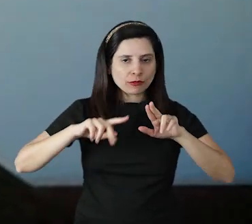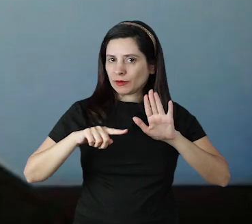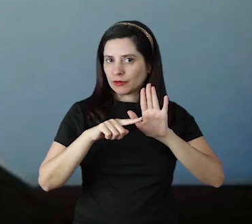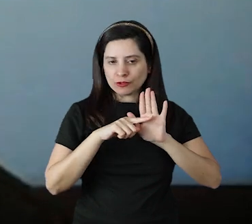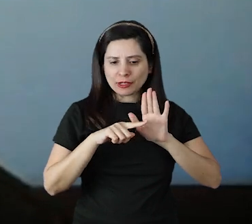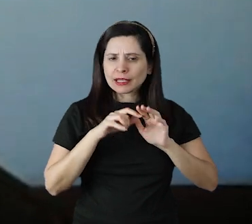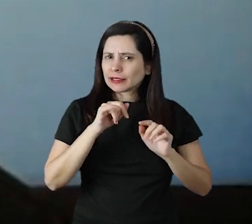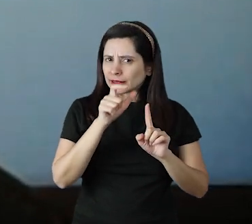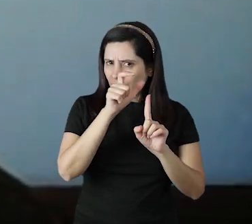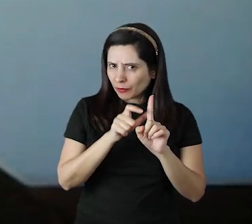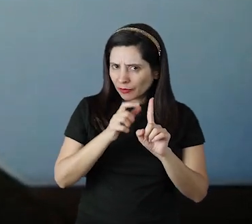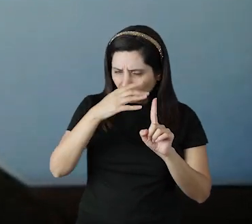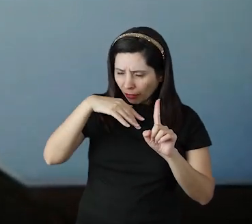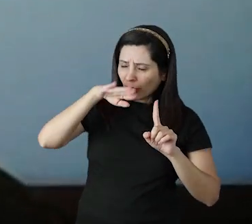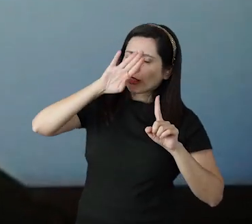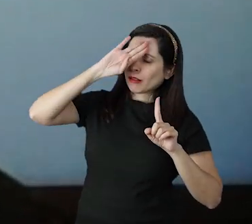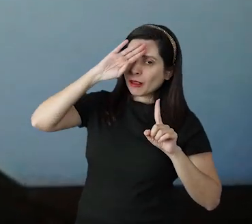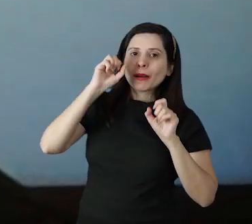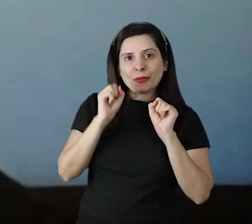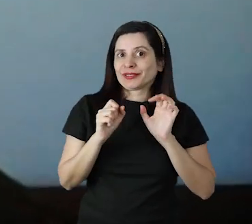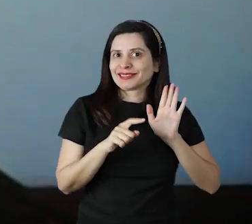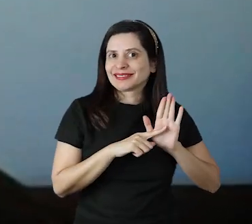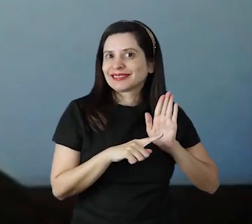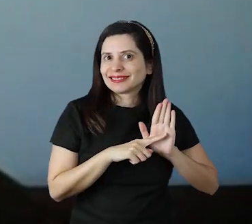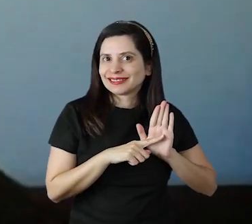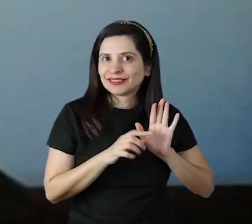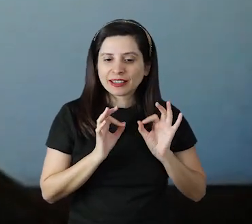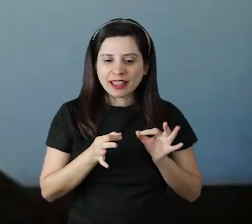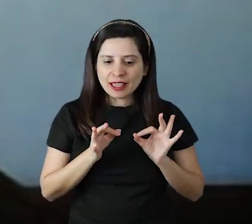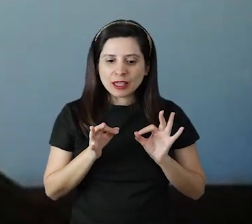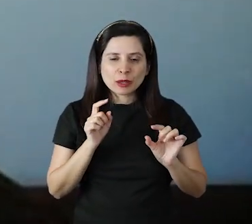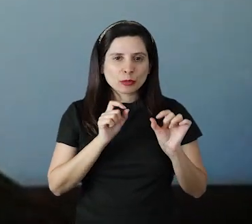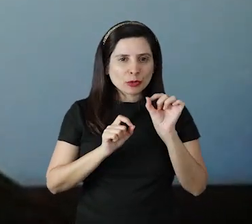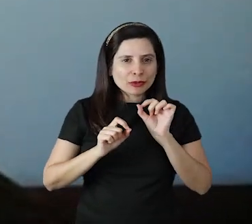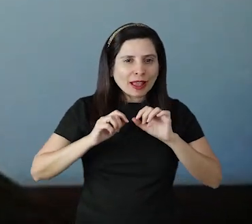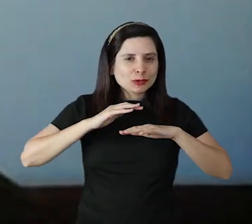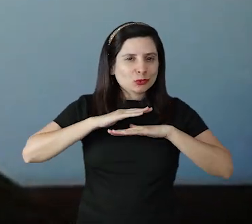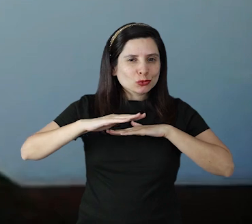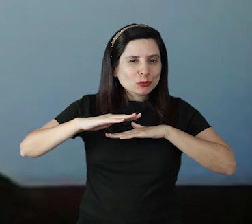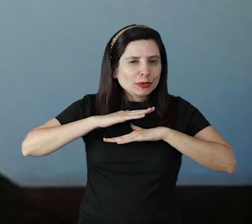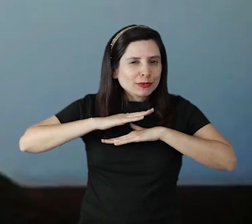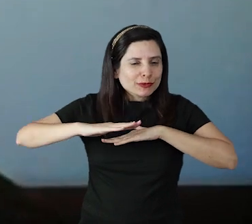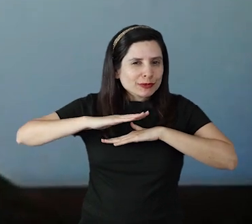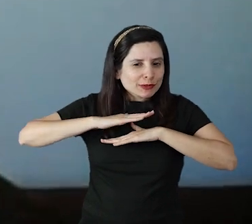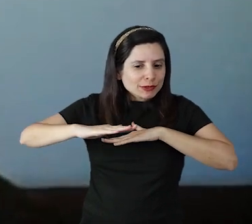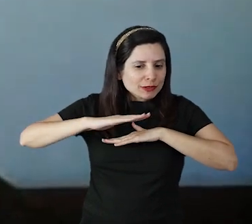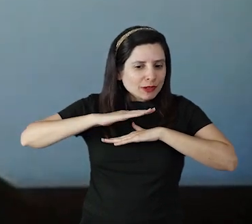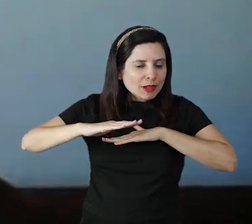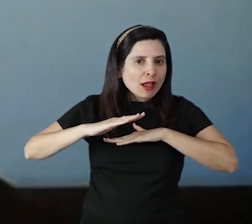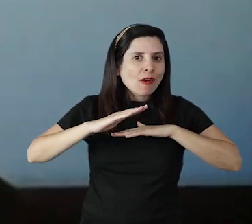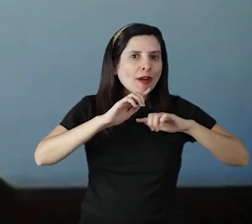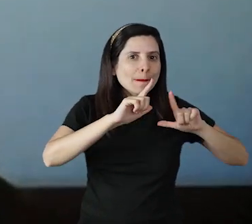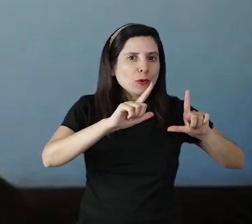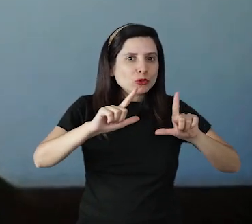você tem um personagem de tragédia, pode ser negativo, né, porque o que está ali superficial, vai aparecendo